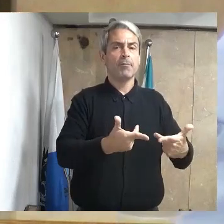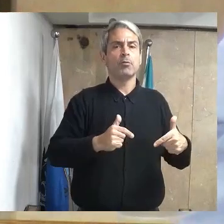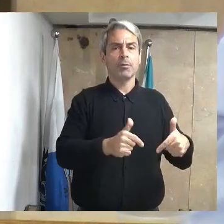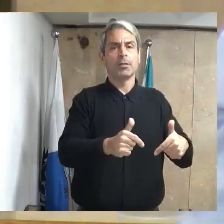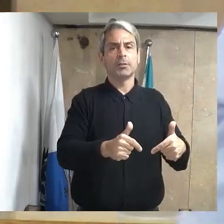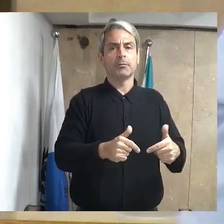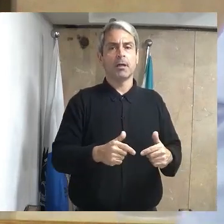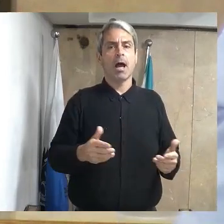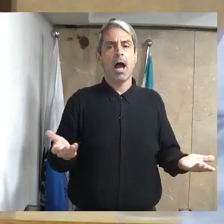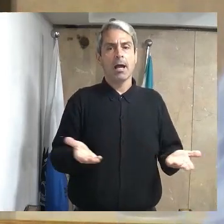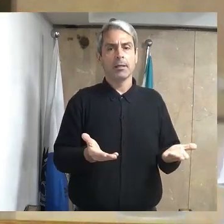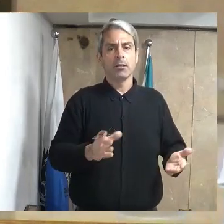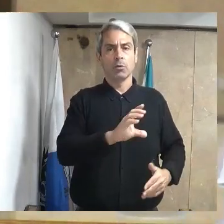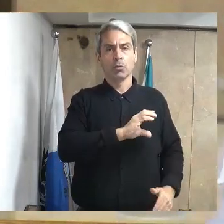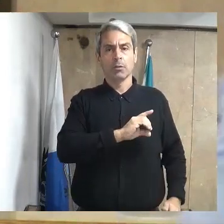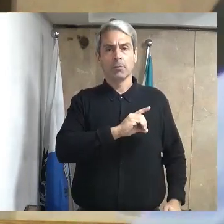município.